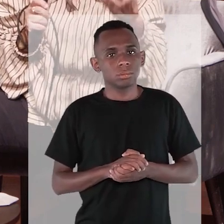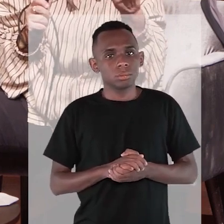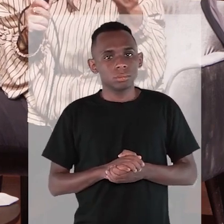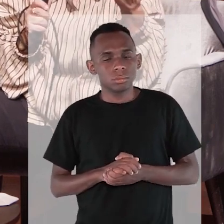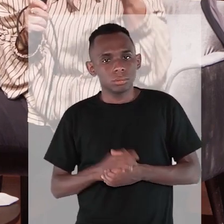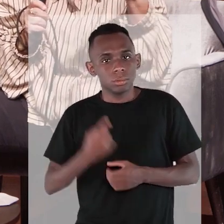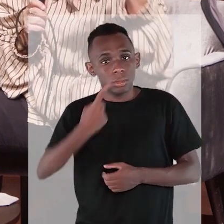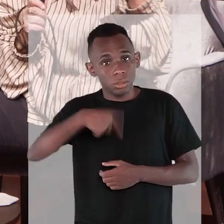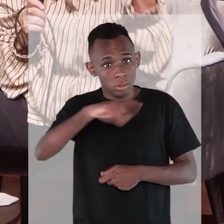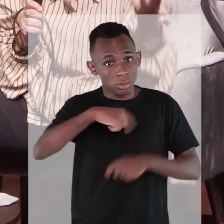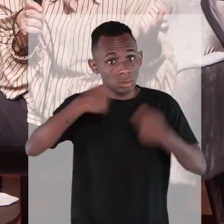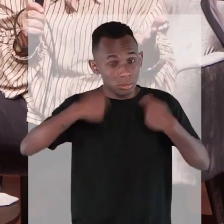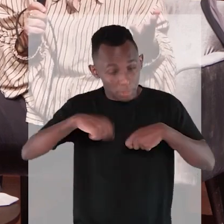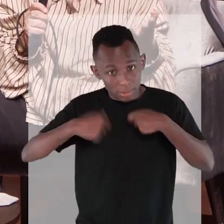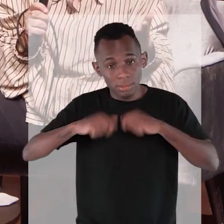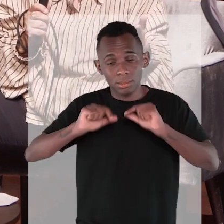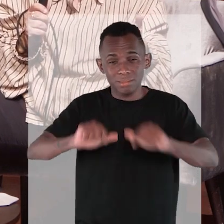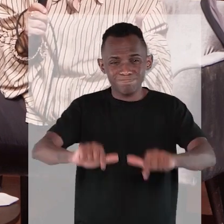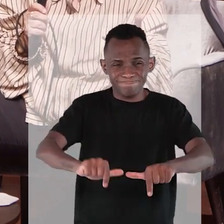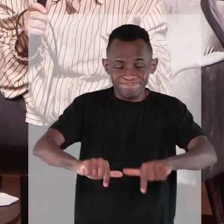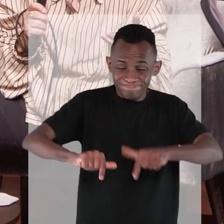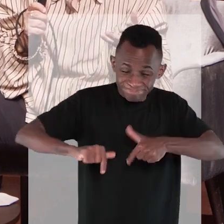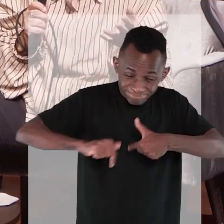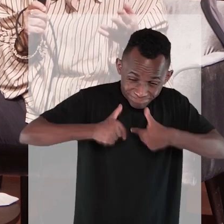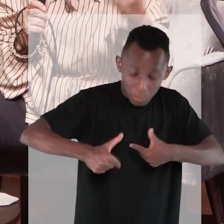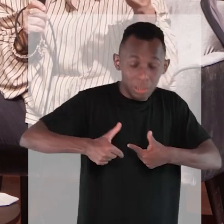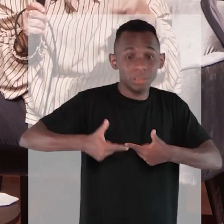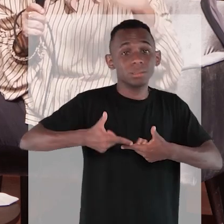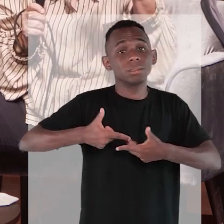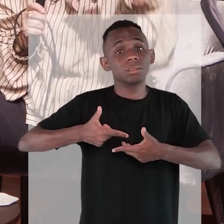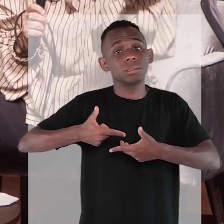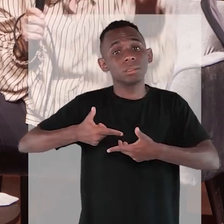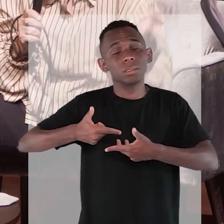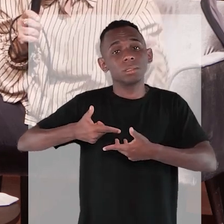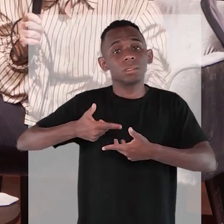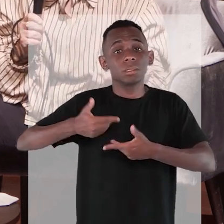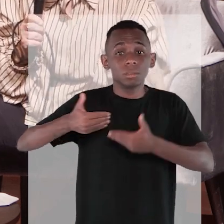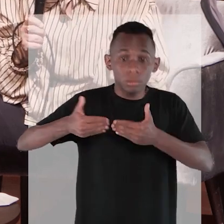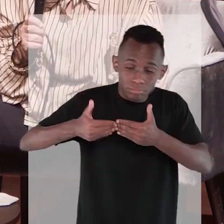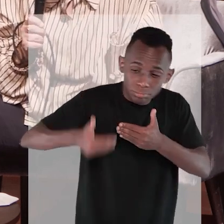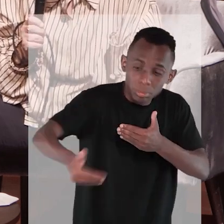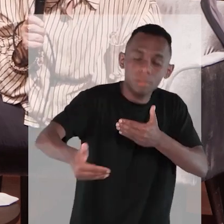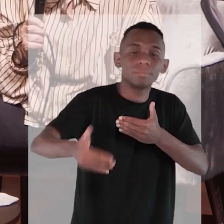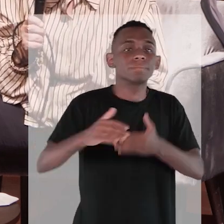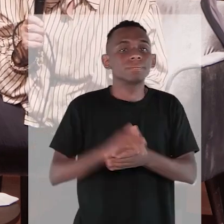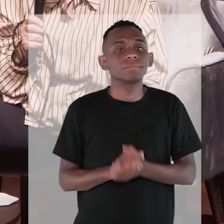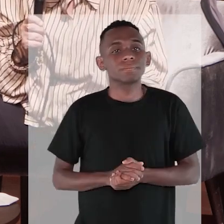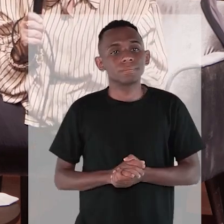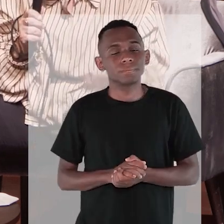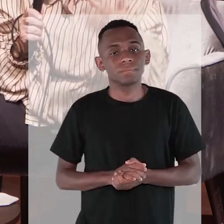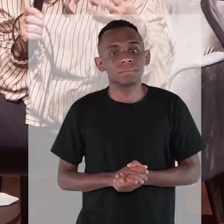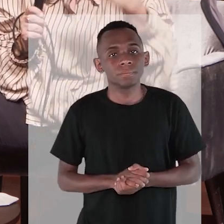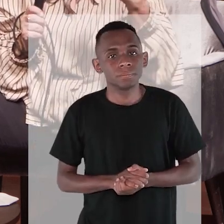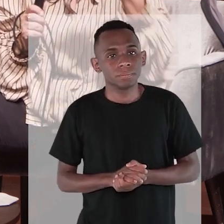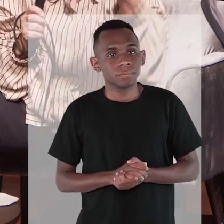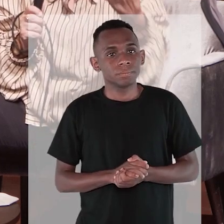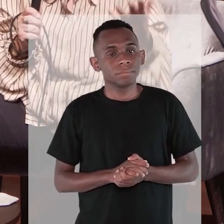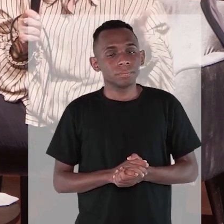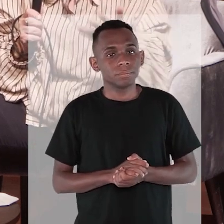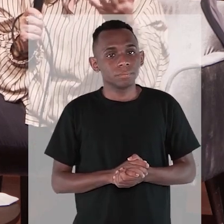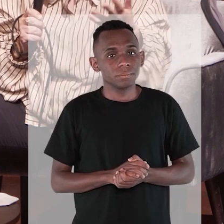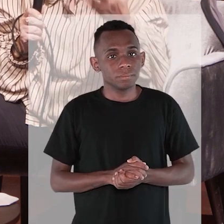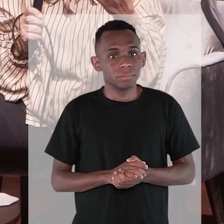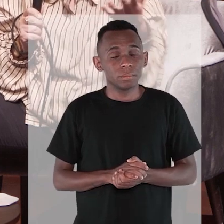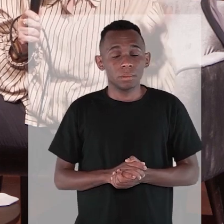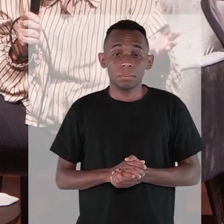nós precisamos resistir, talvez, de uma forma um pouco adiante a essa, né? Talvez